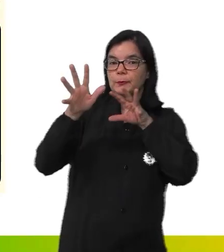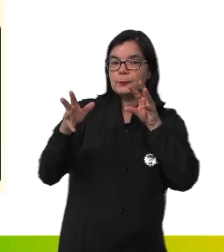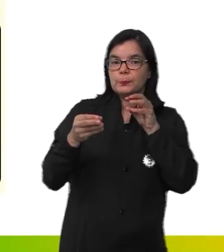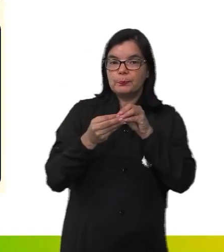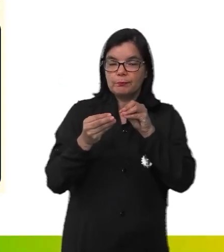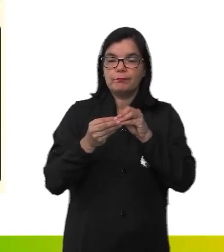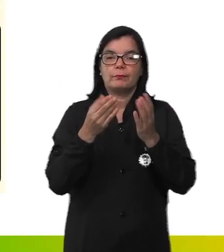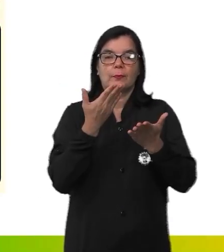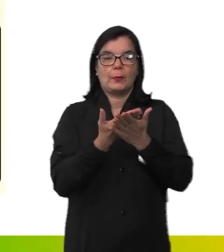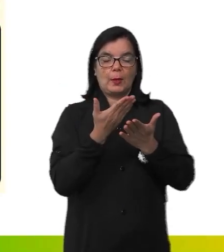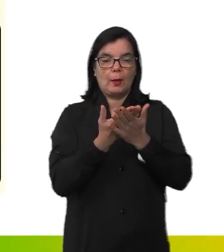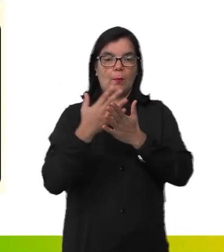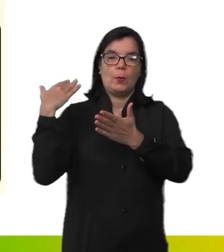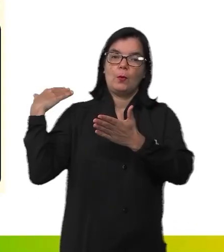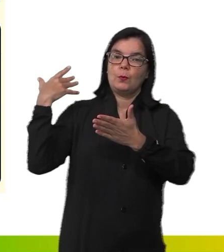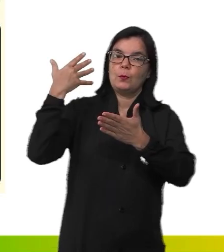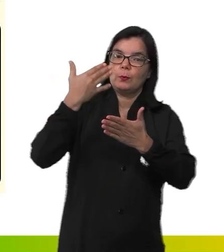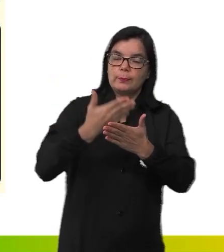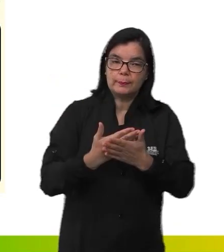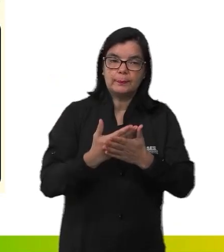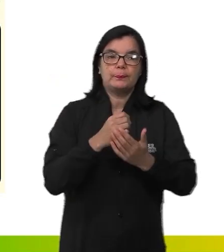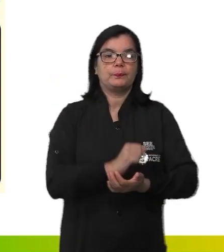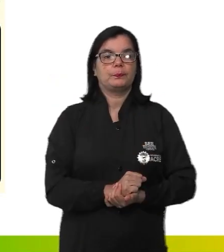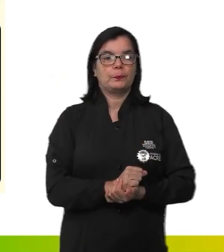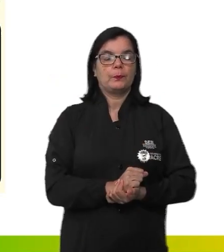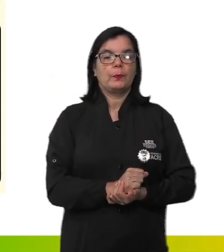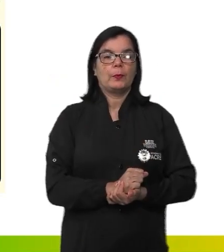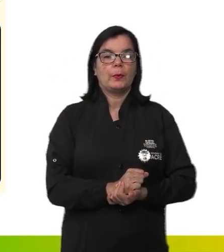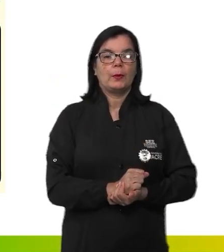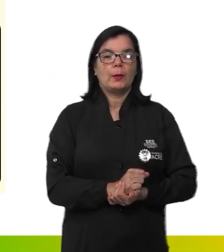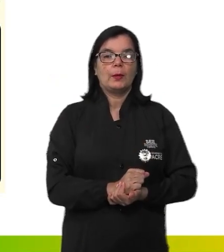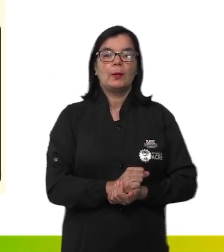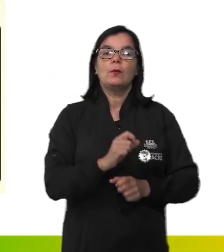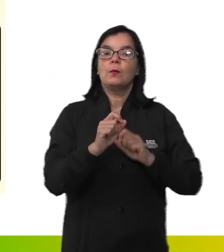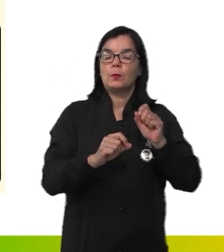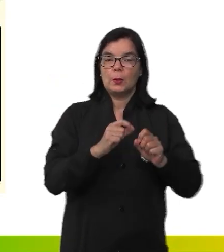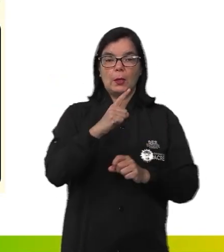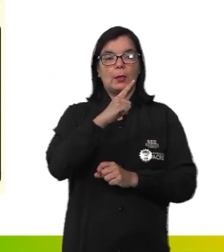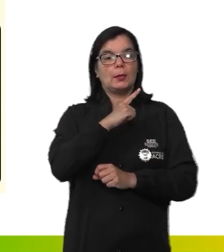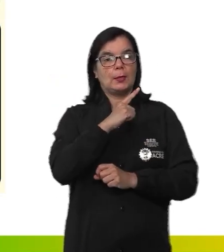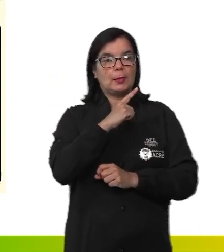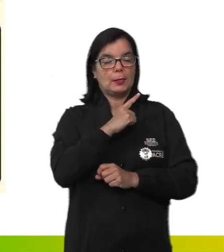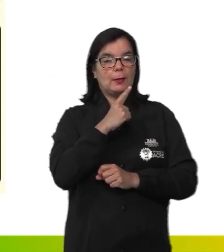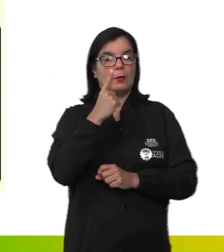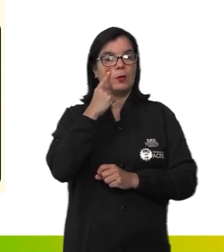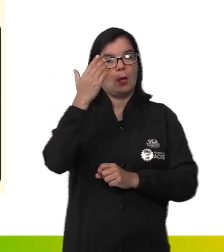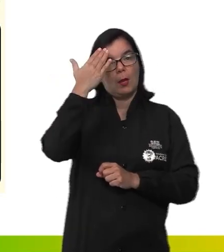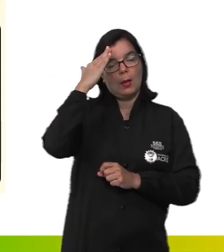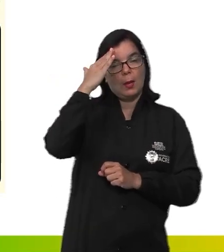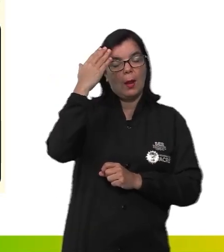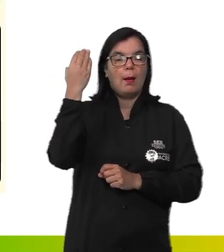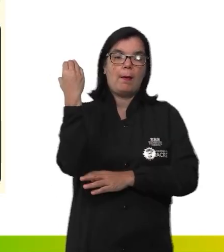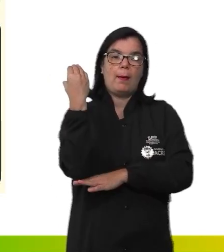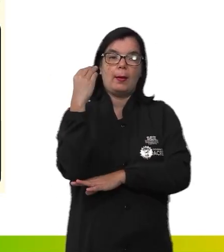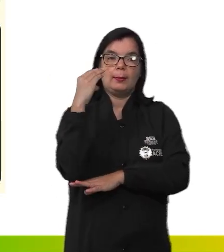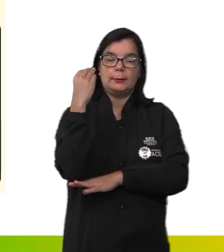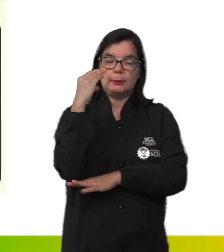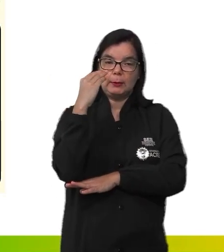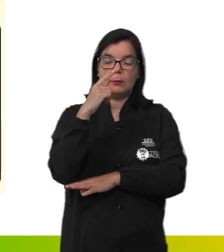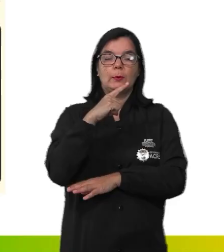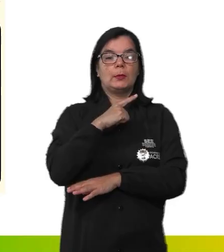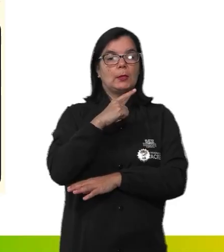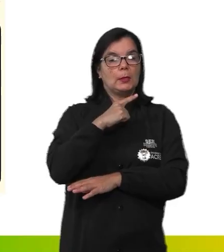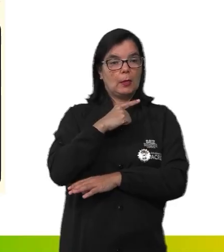da nossa aula de hoje, recapitular o que vimos. A gente viu, né, como a gente entende a ciência, viu